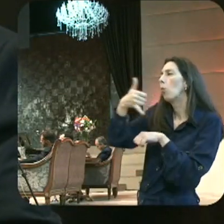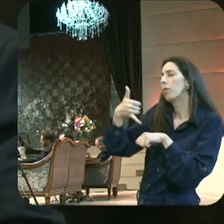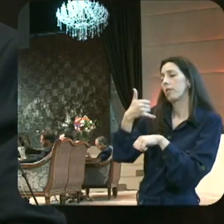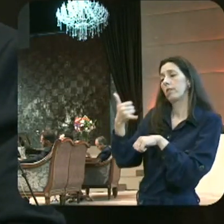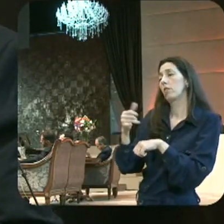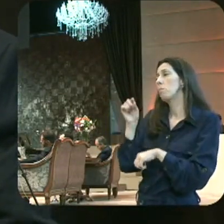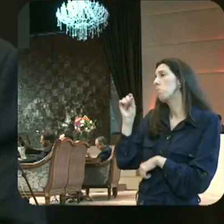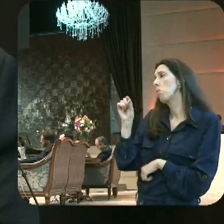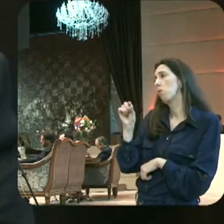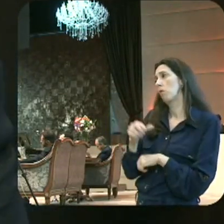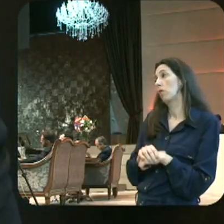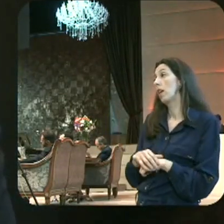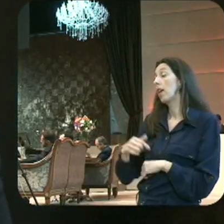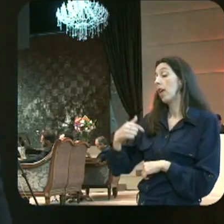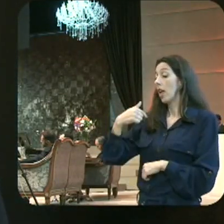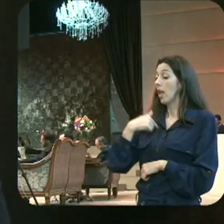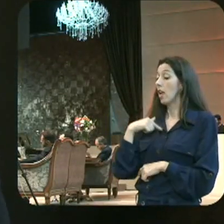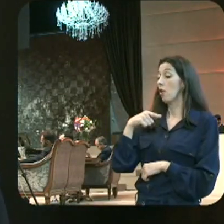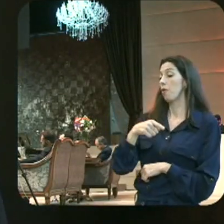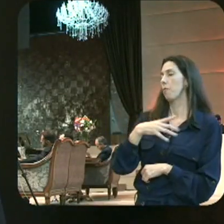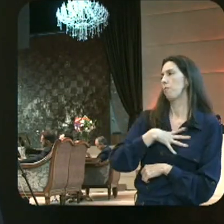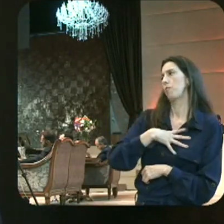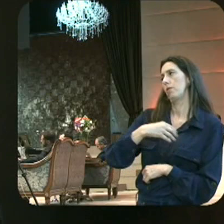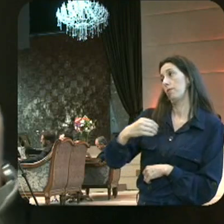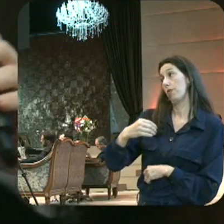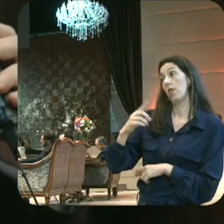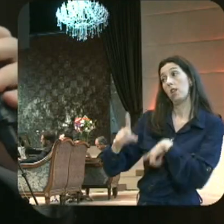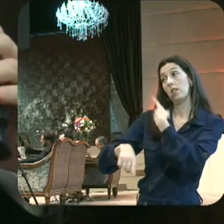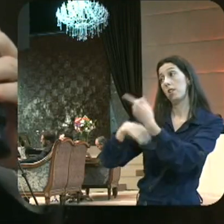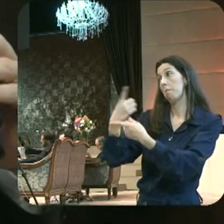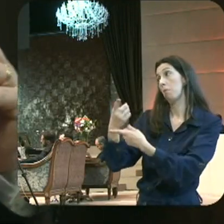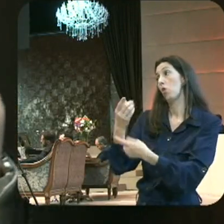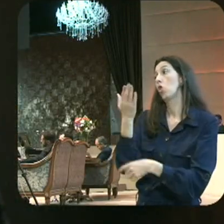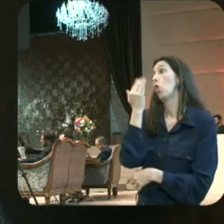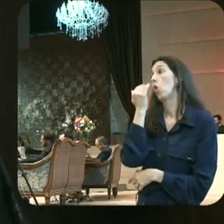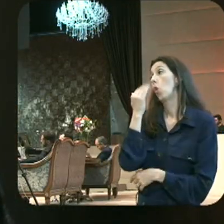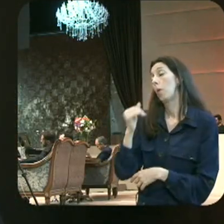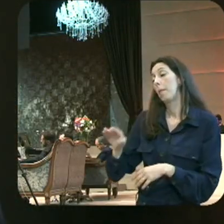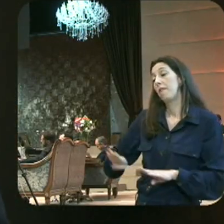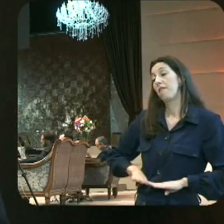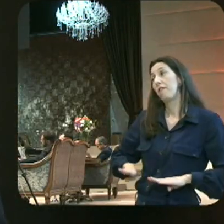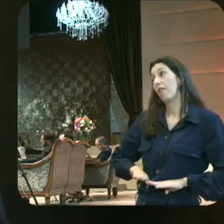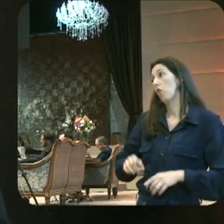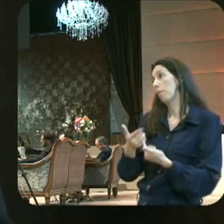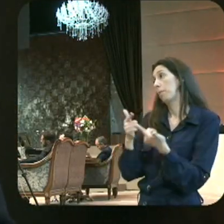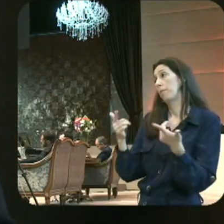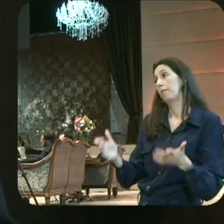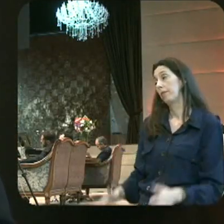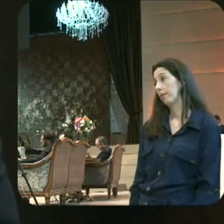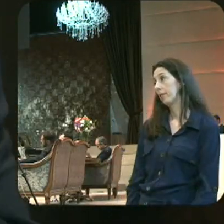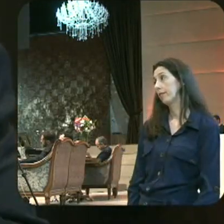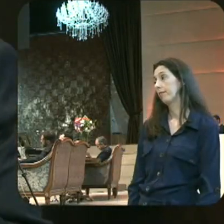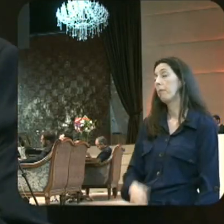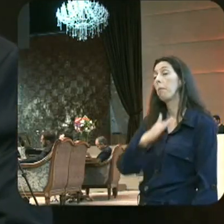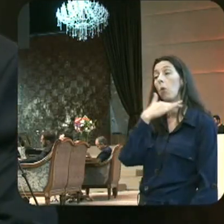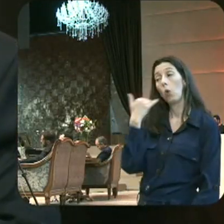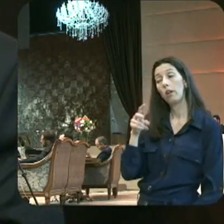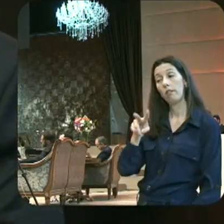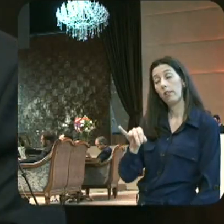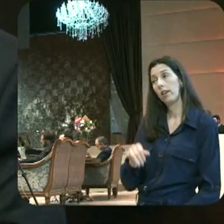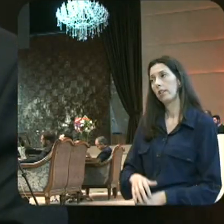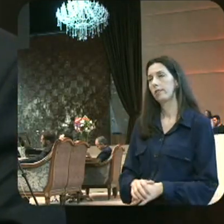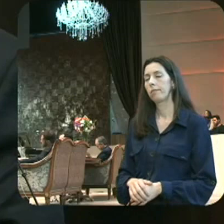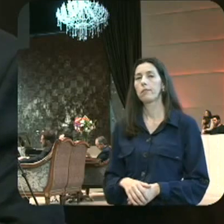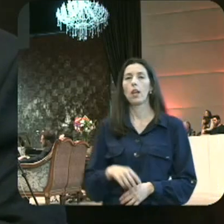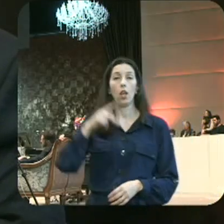botija, que vai dar para eu e meu filho comermos, e depois disso a gente vai morrer de fome, não tem mais nada. E aí o profeta diz